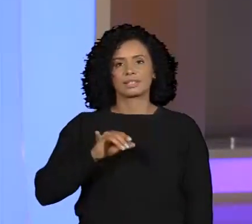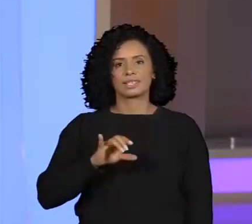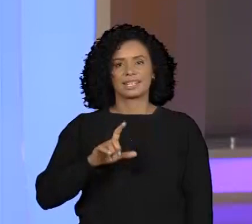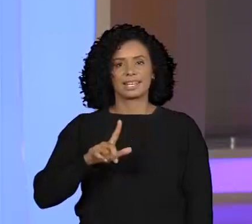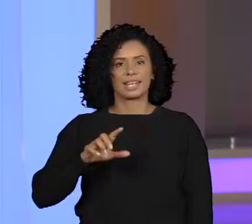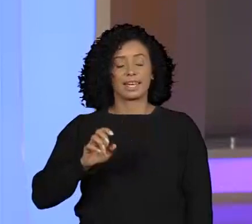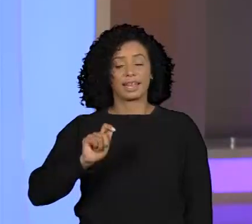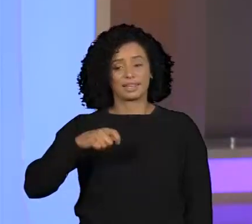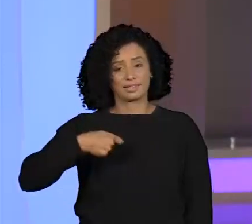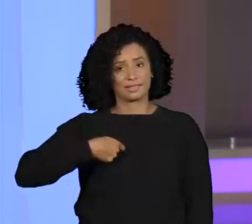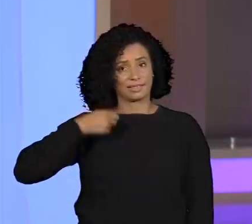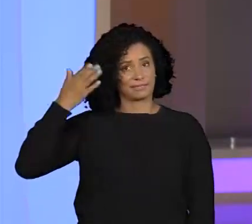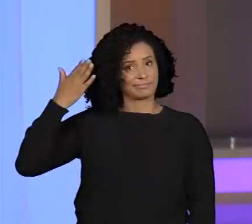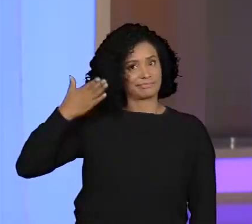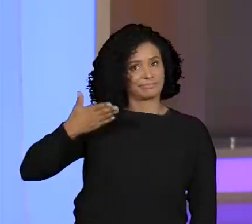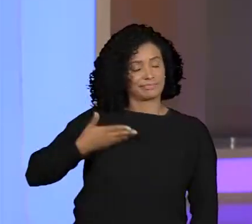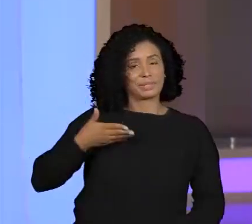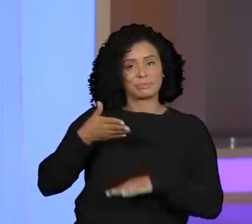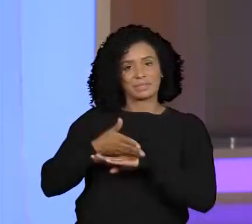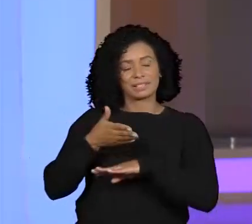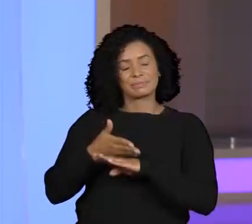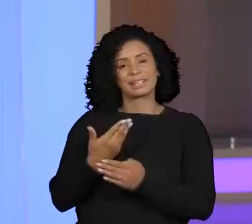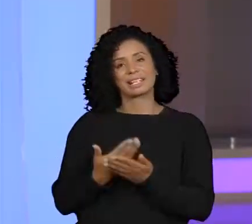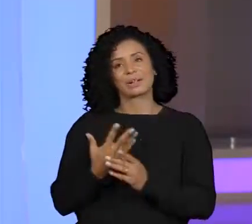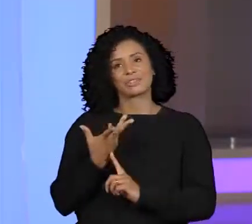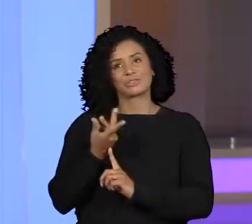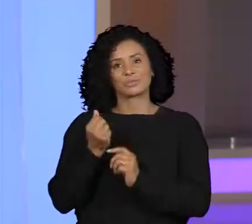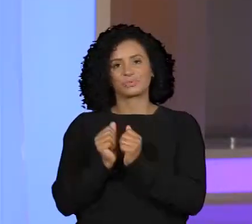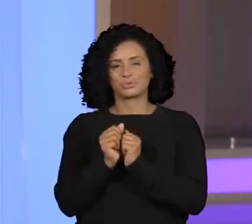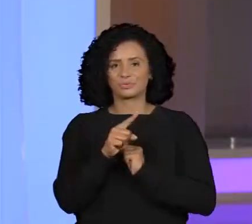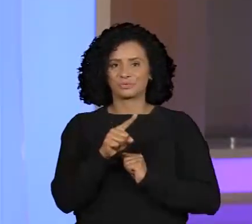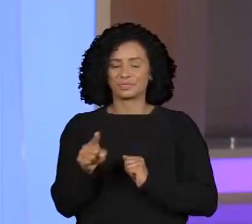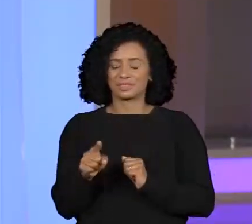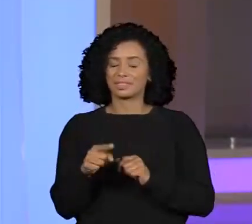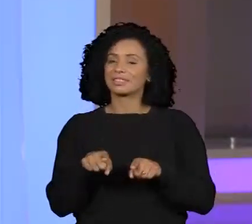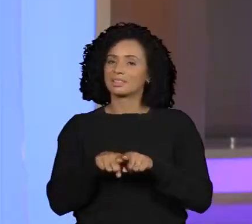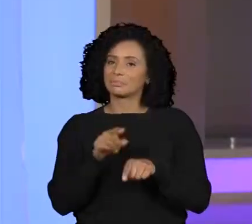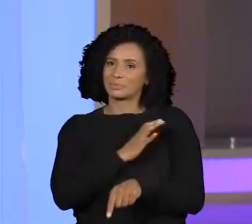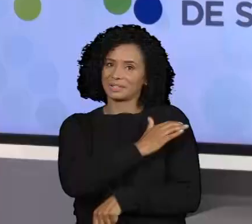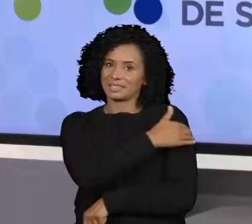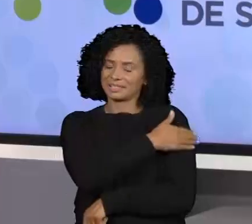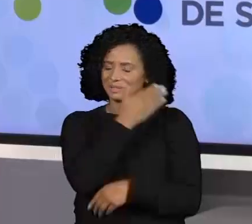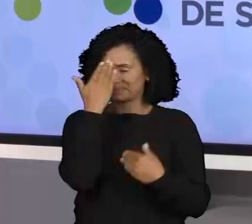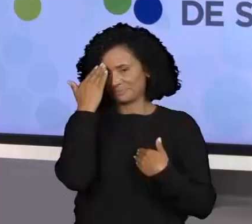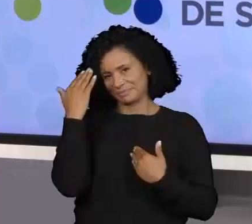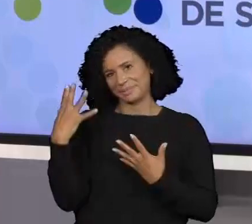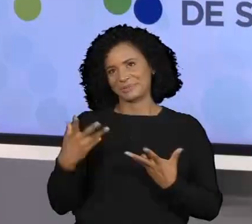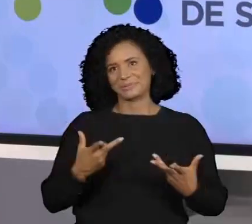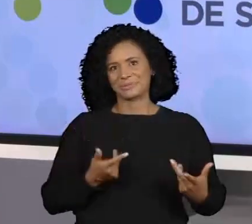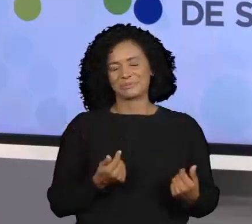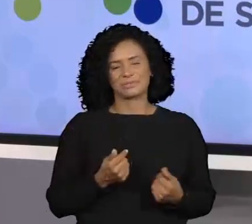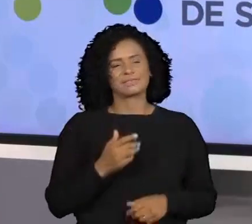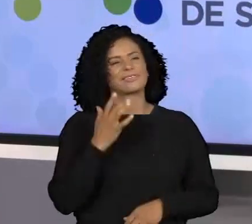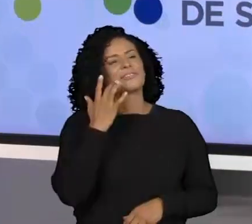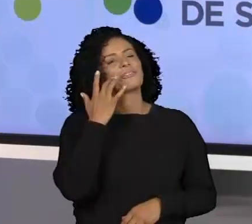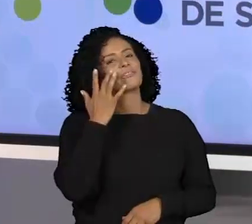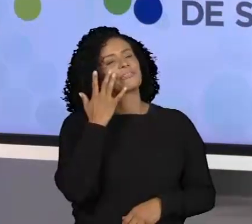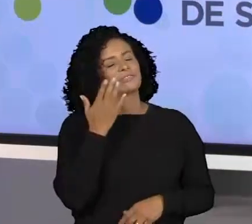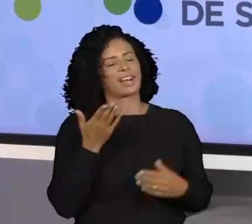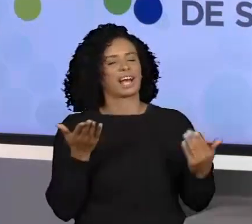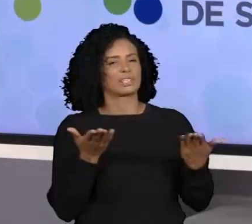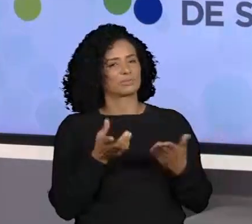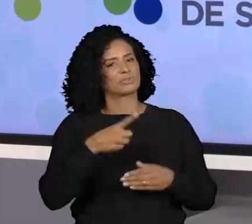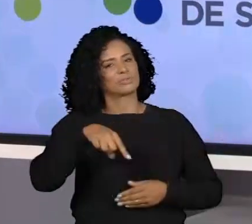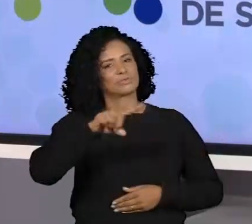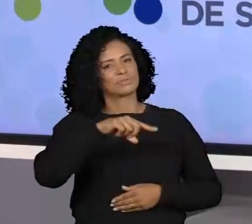vocês e o professor Adriano Muito Obrigado aí pelo convite eu quero ver o que você preparou hoje coisa bem facinho Professor a gente tá trabalhando